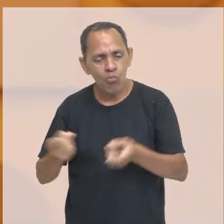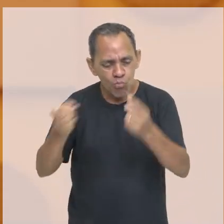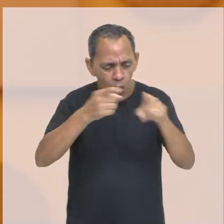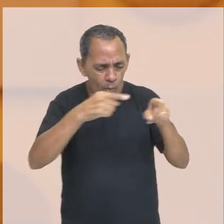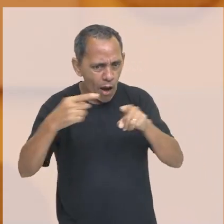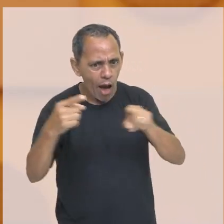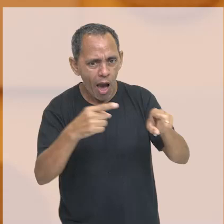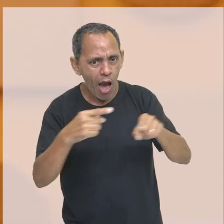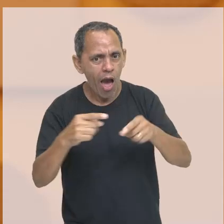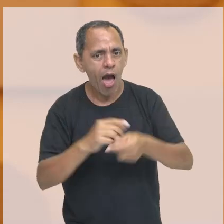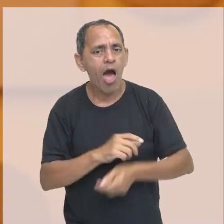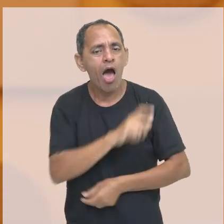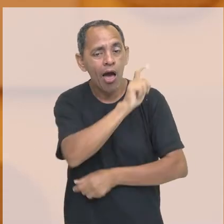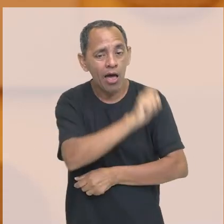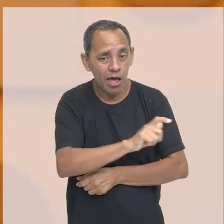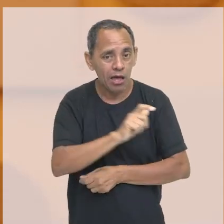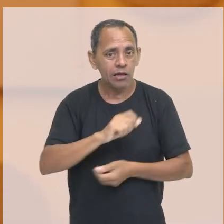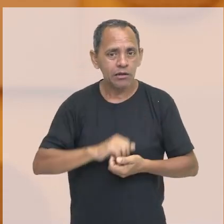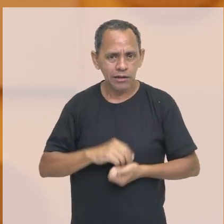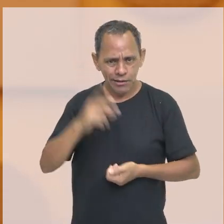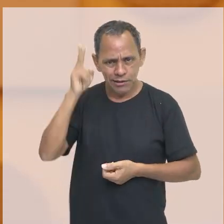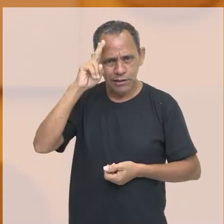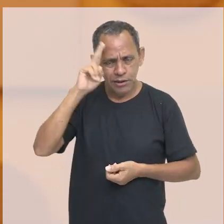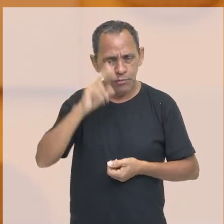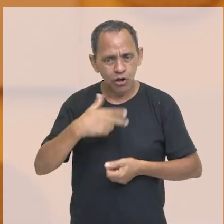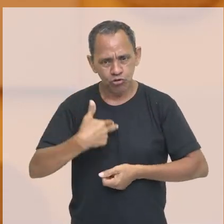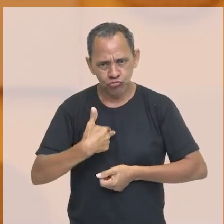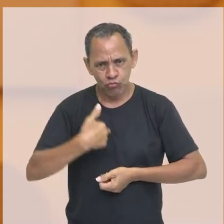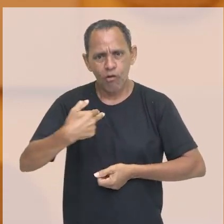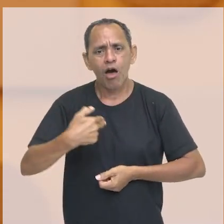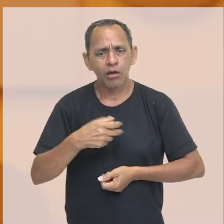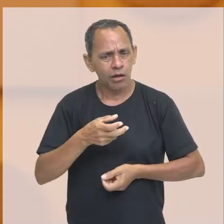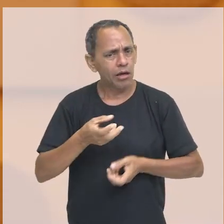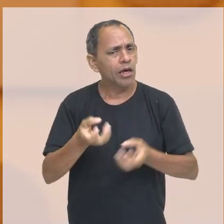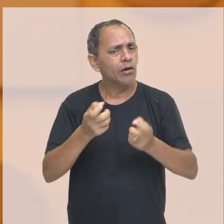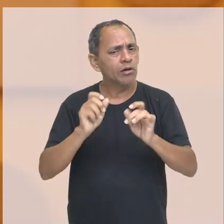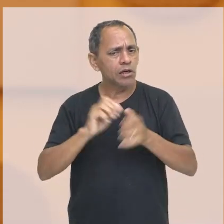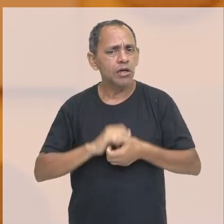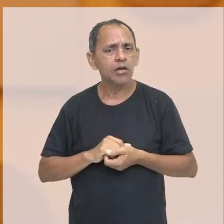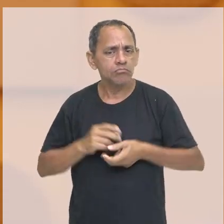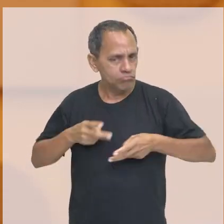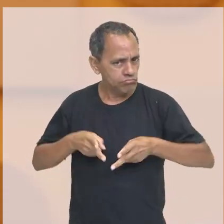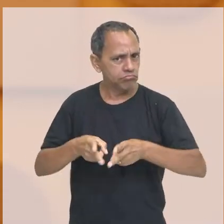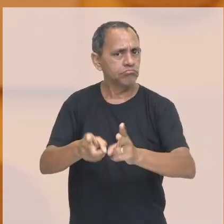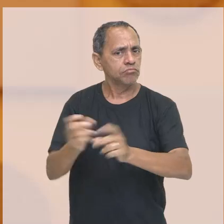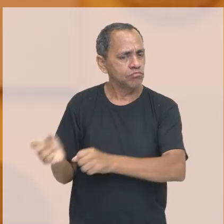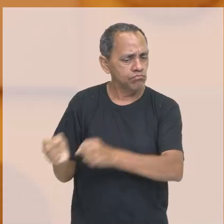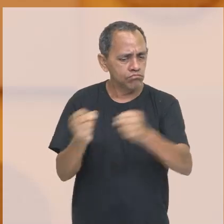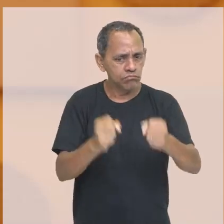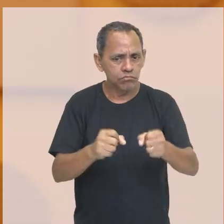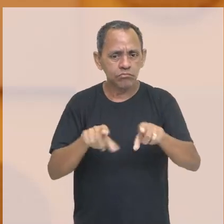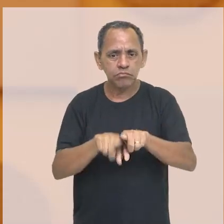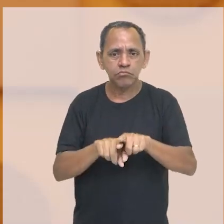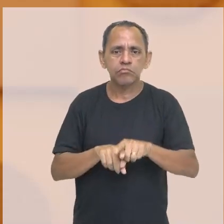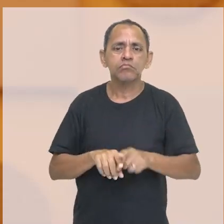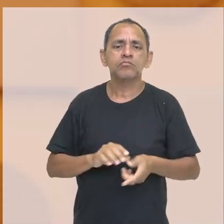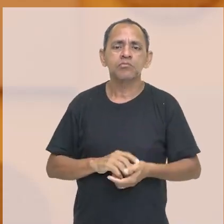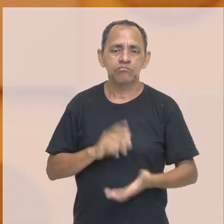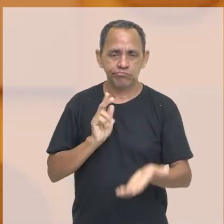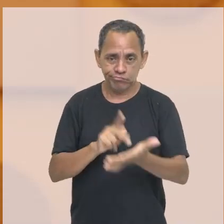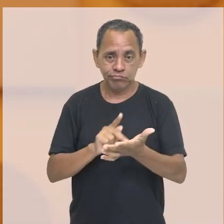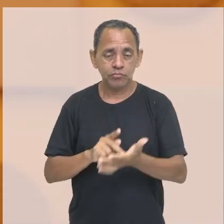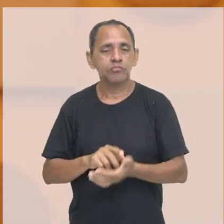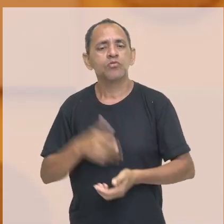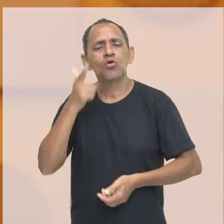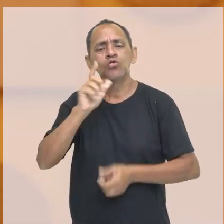intentona comunista. Vocês estão vendo que Getúlio Vargas ele quer se perpetuar no poder. Inclusive, ele conseguiu, por meio de